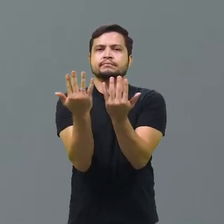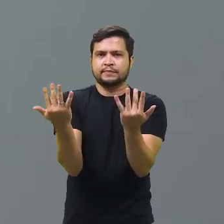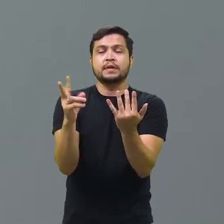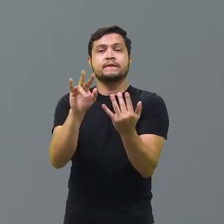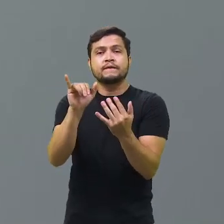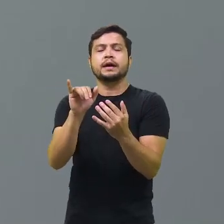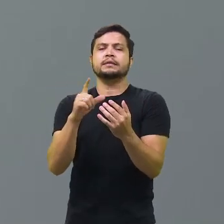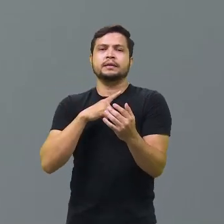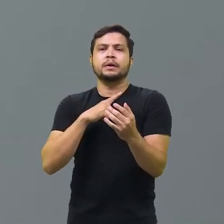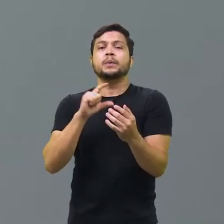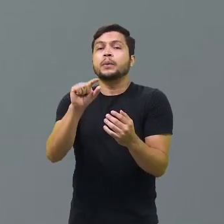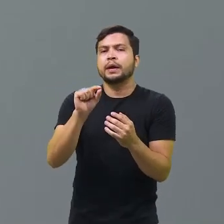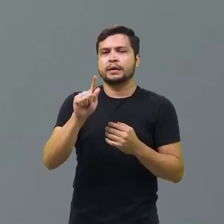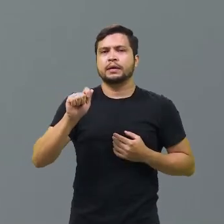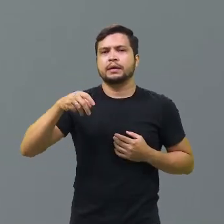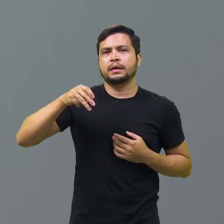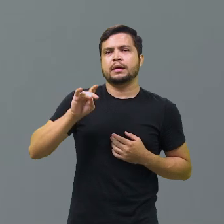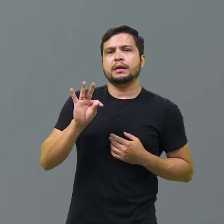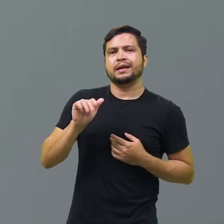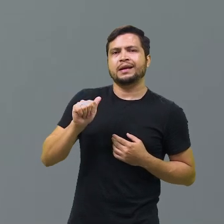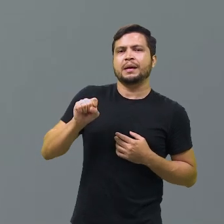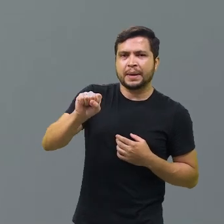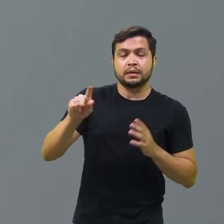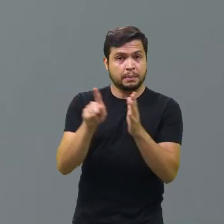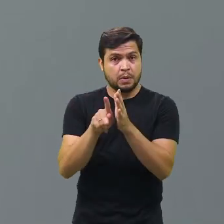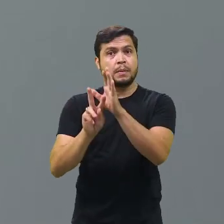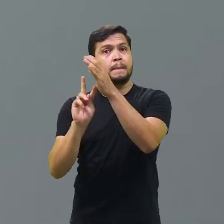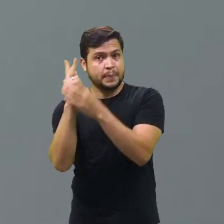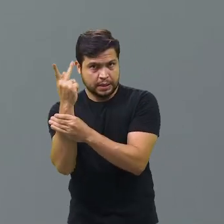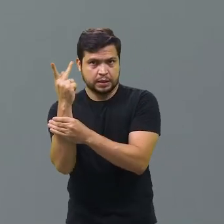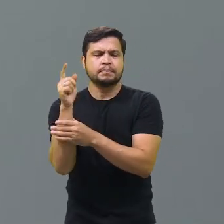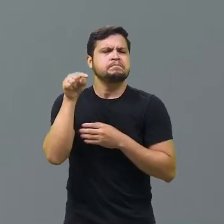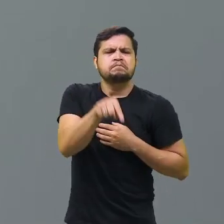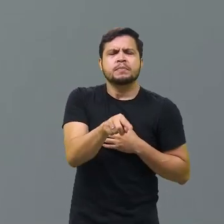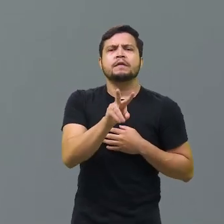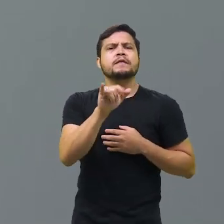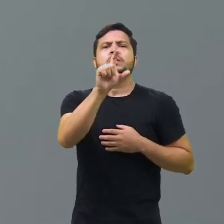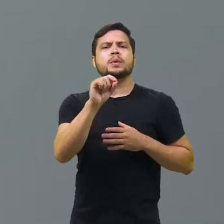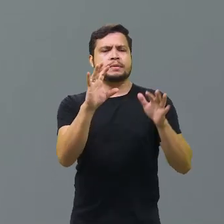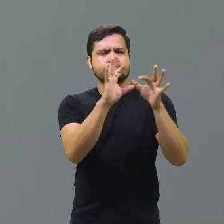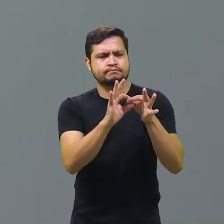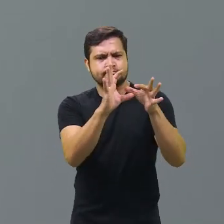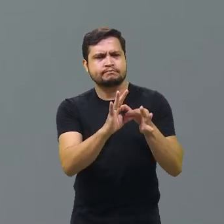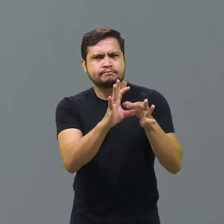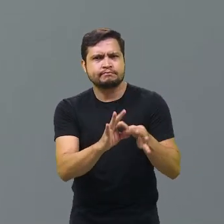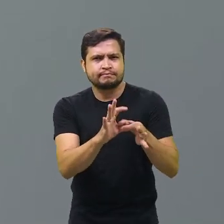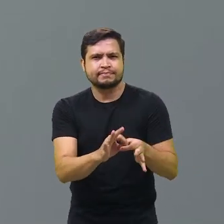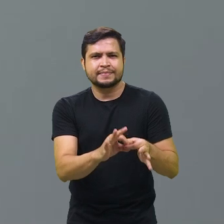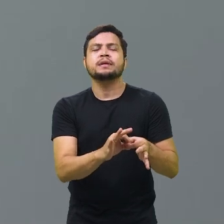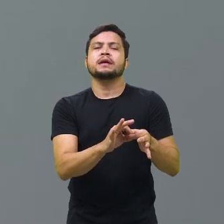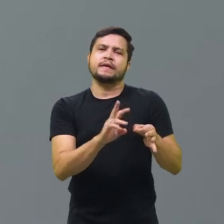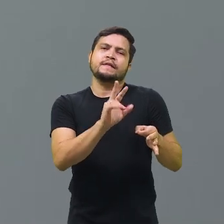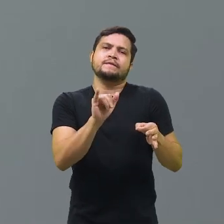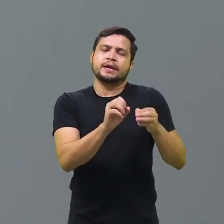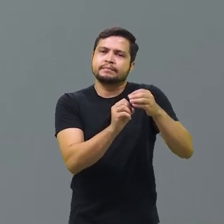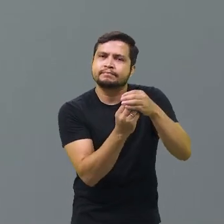produzir os gametas das plantas. E aí esses gametófitos produzem gametas que vão se unir através do processo de fecundação,